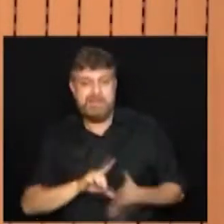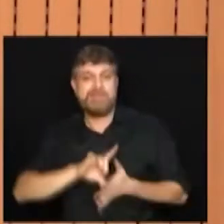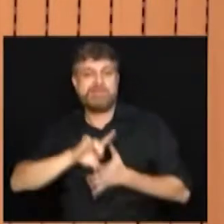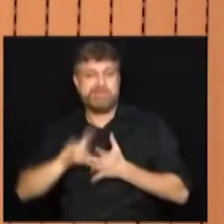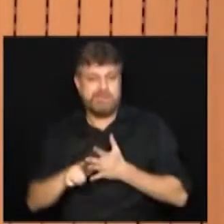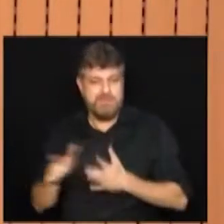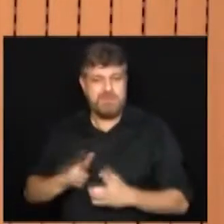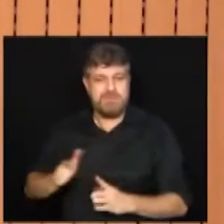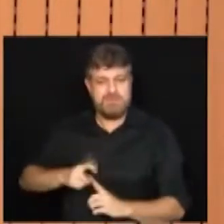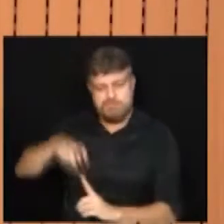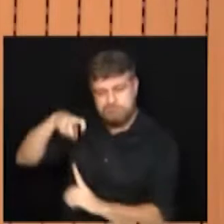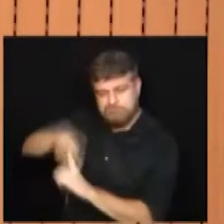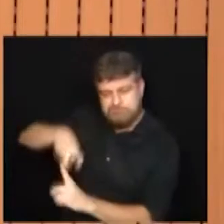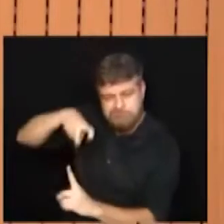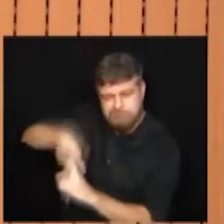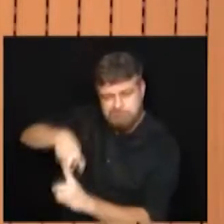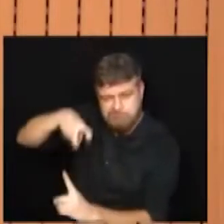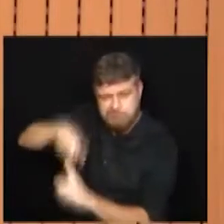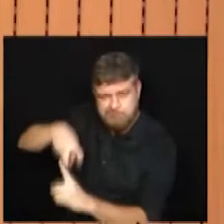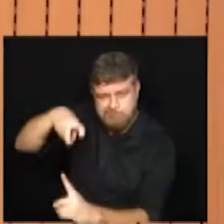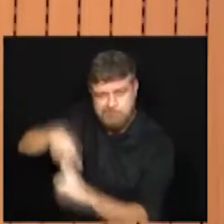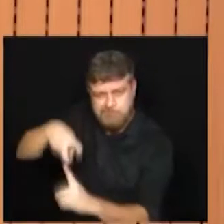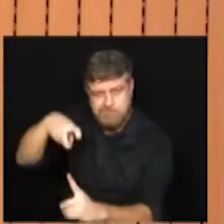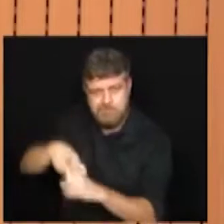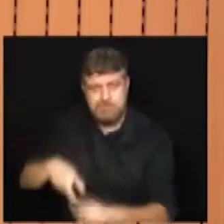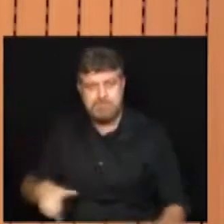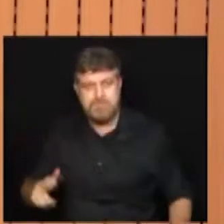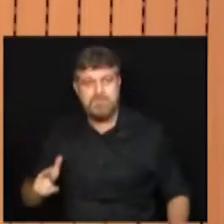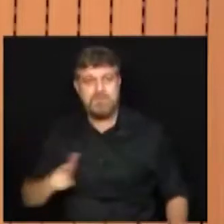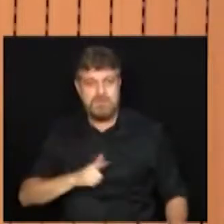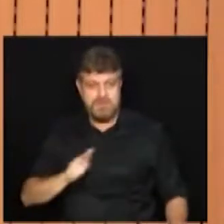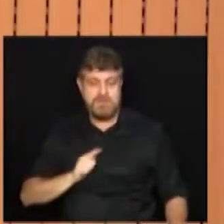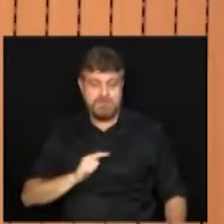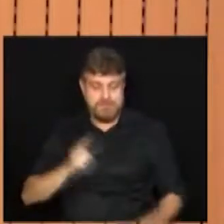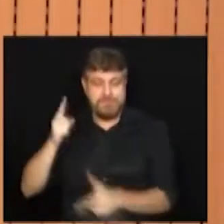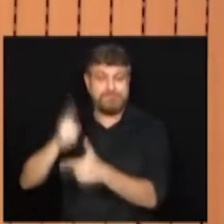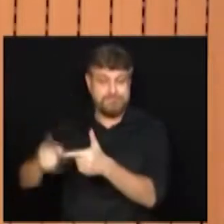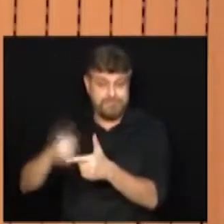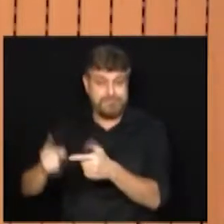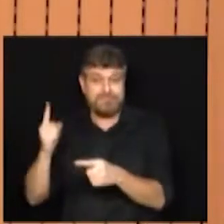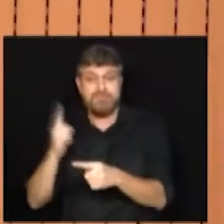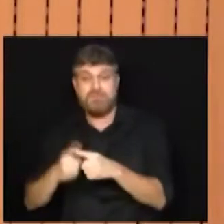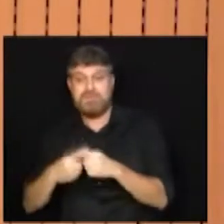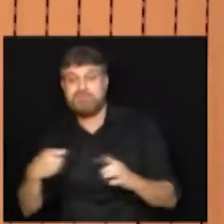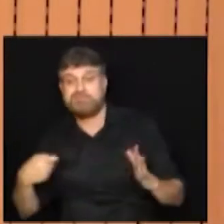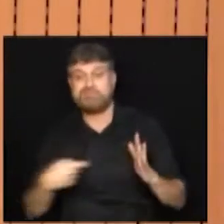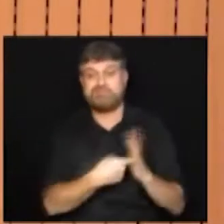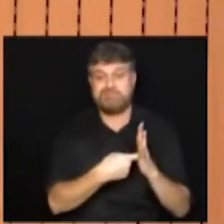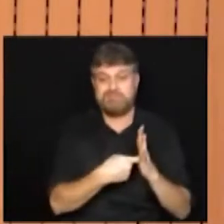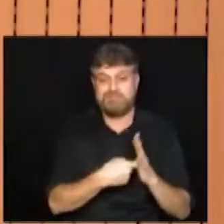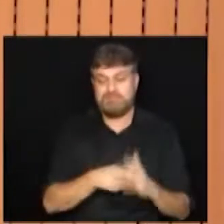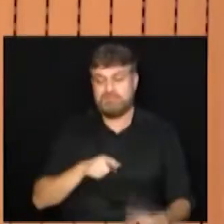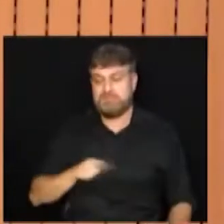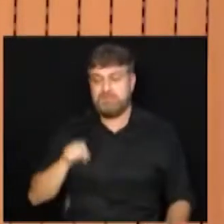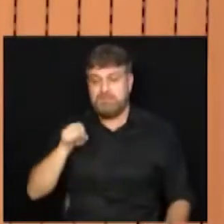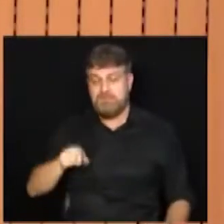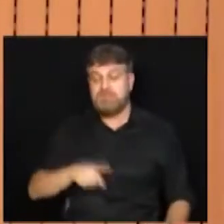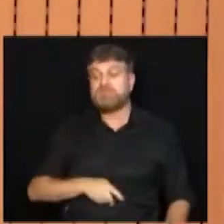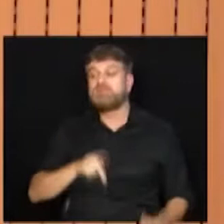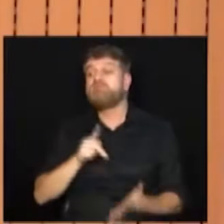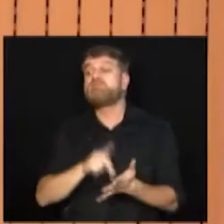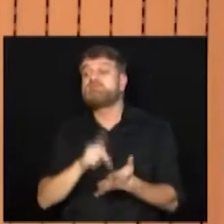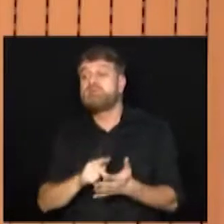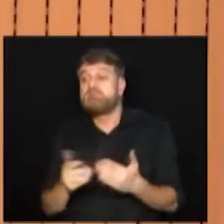ou sofrer algum tipo de ter algum tipo de problema fazendo a denúncia e depois constatando que não fosse